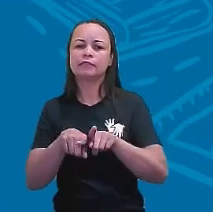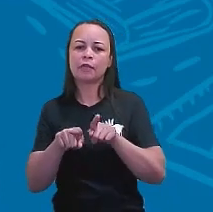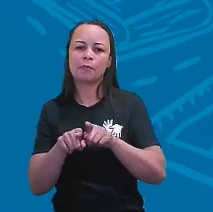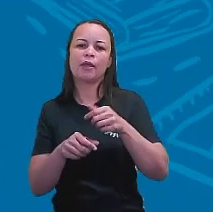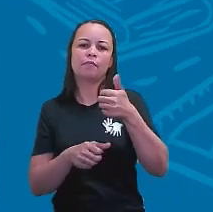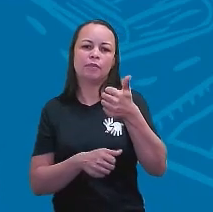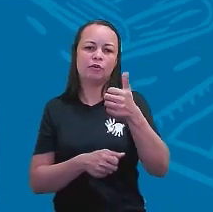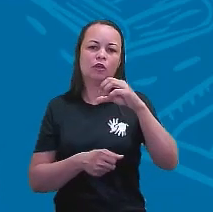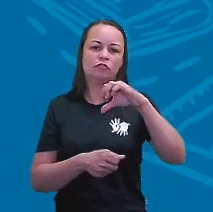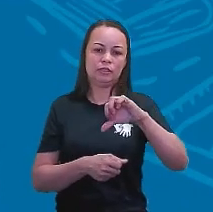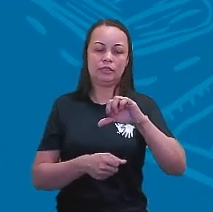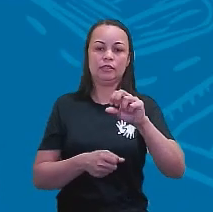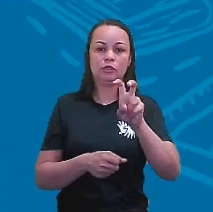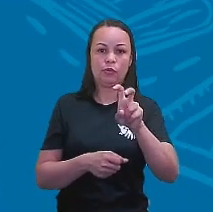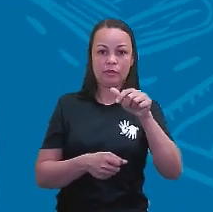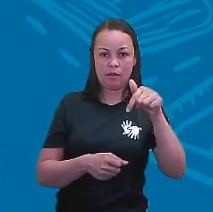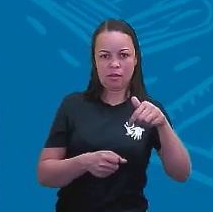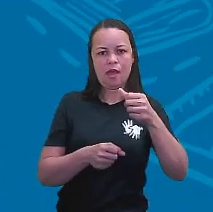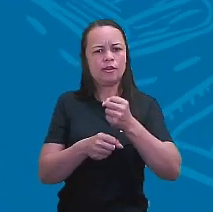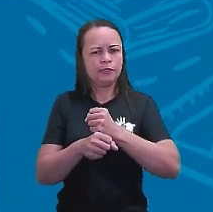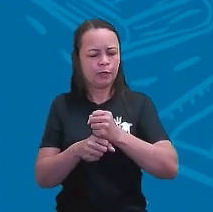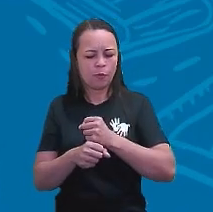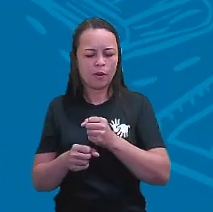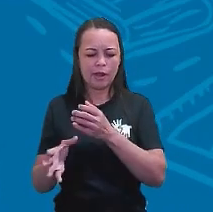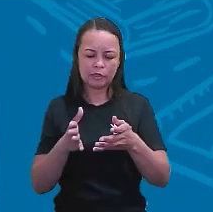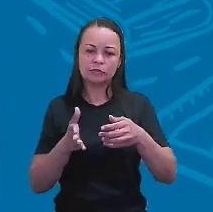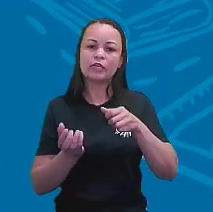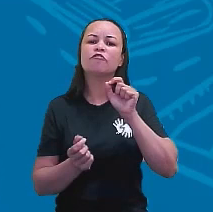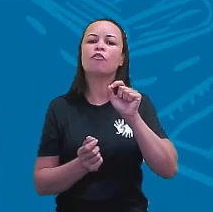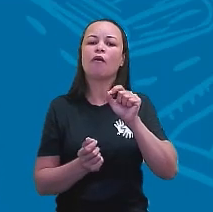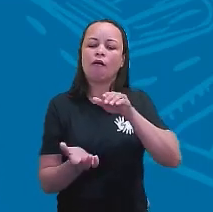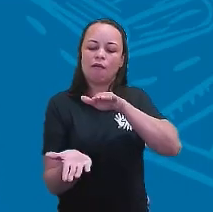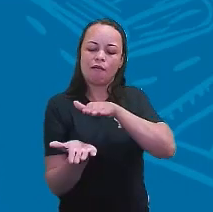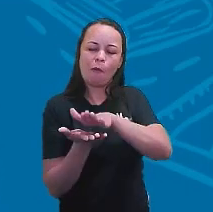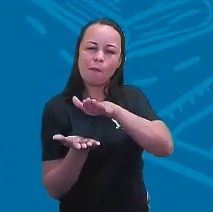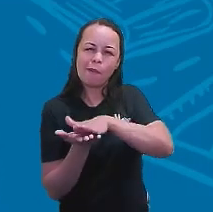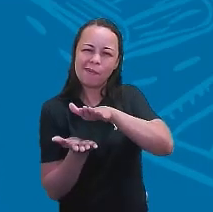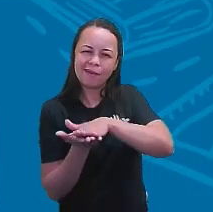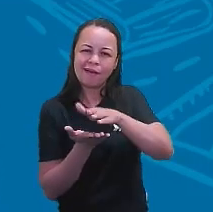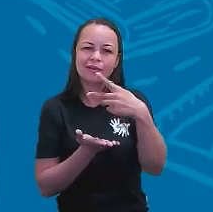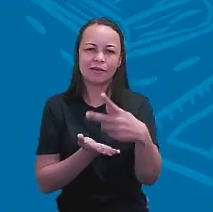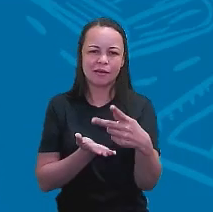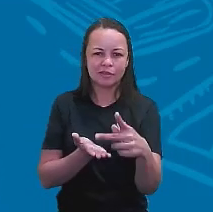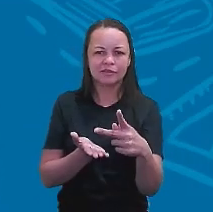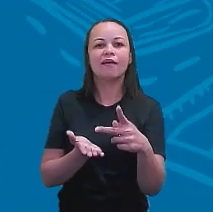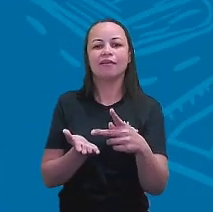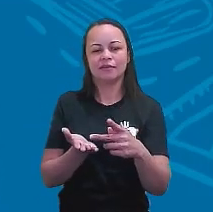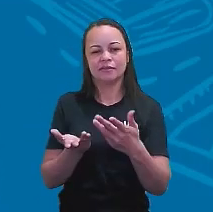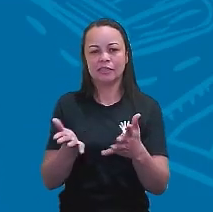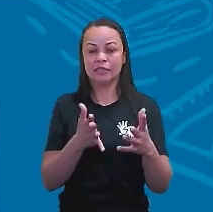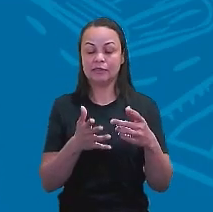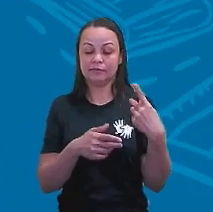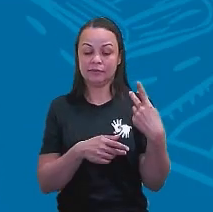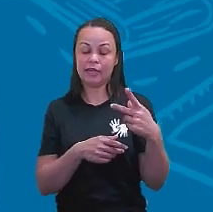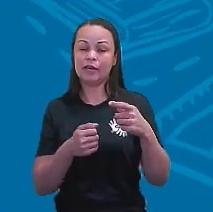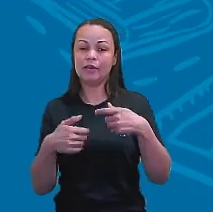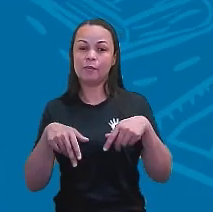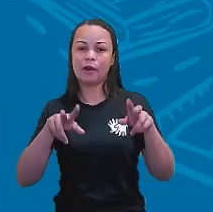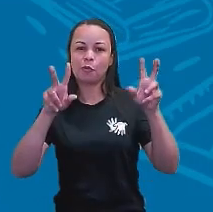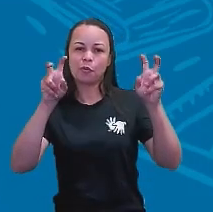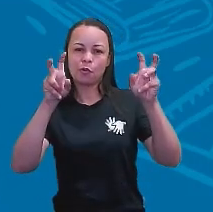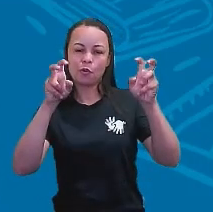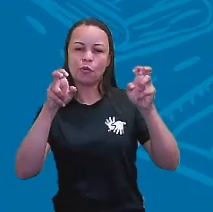o que aconteceu? Gente, a gente tem mais uma publicação. E A publicação dessa vez é do conto